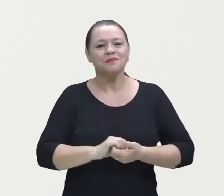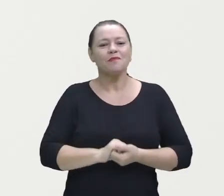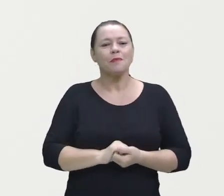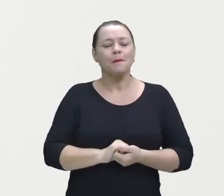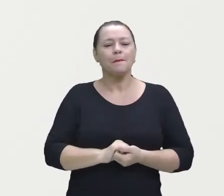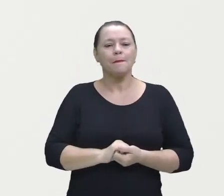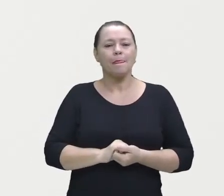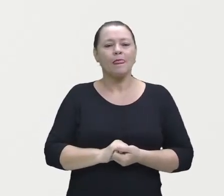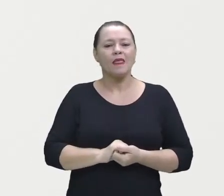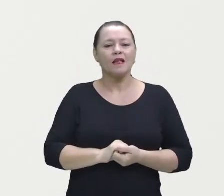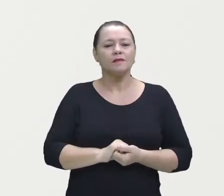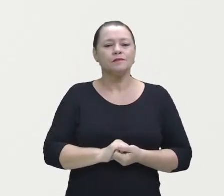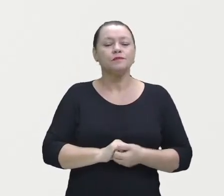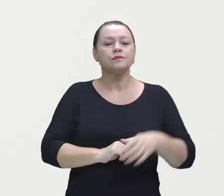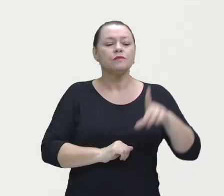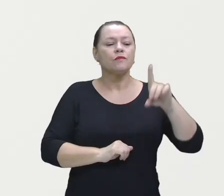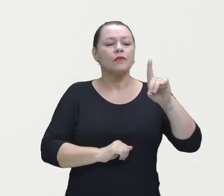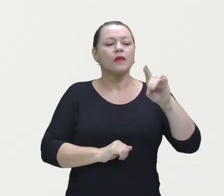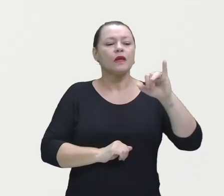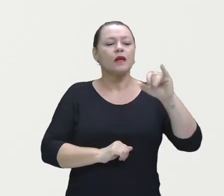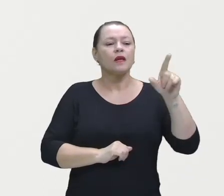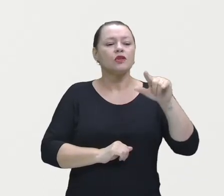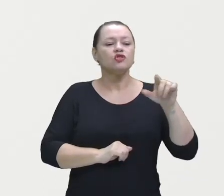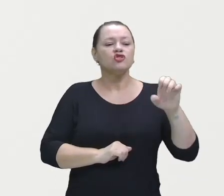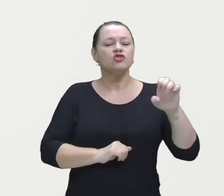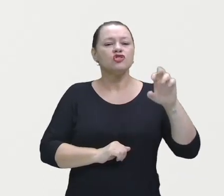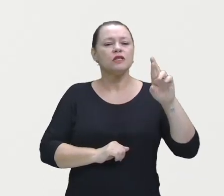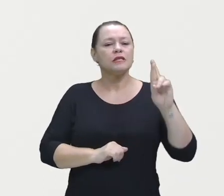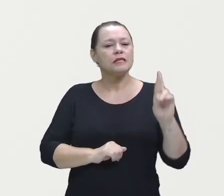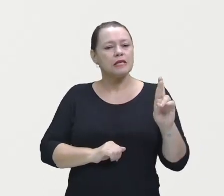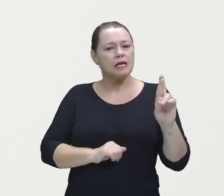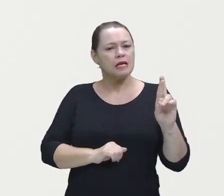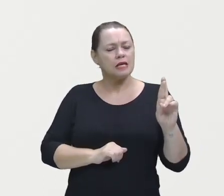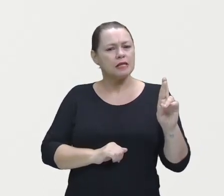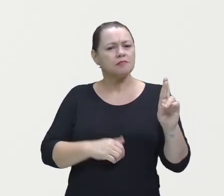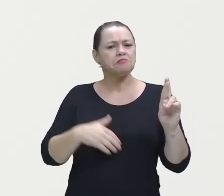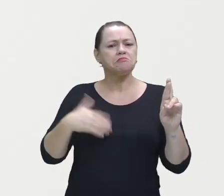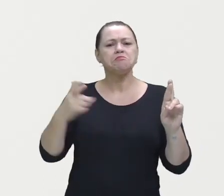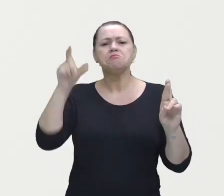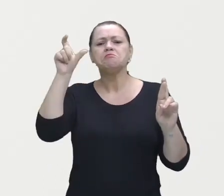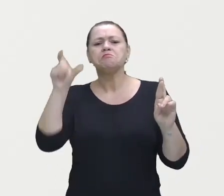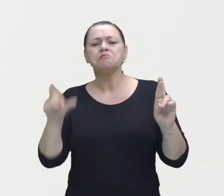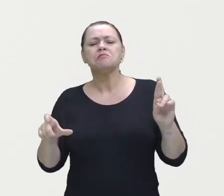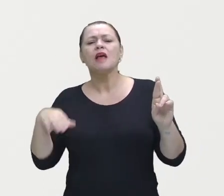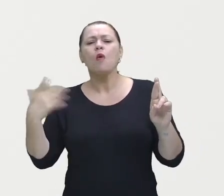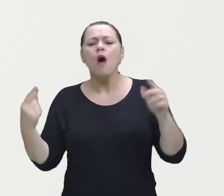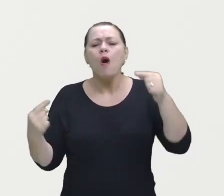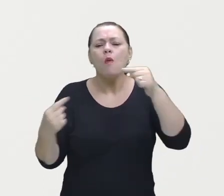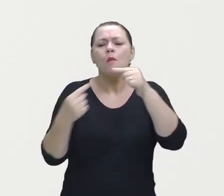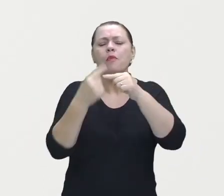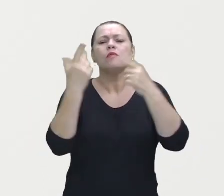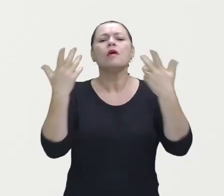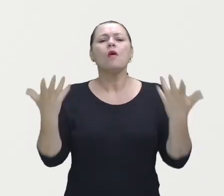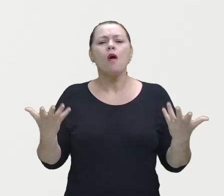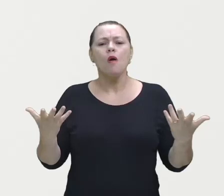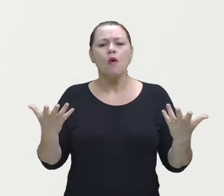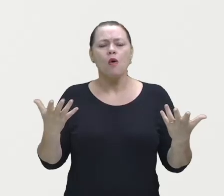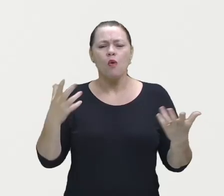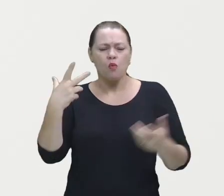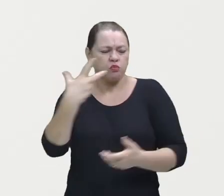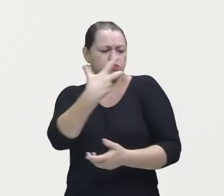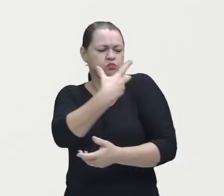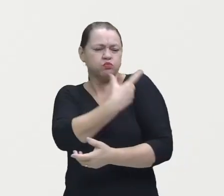Próxima palavra, dizer. Dizer combina com injeção?